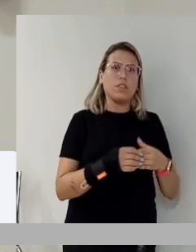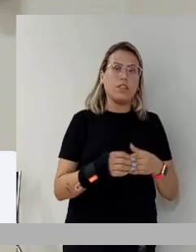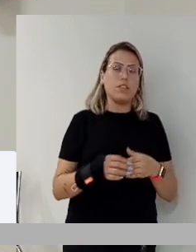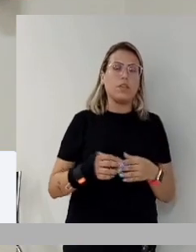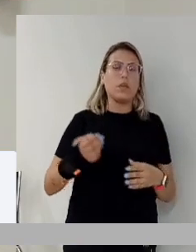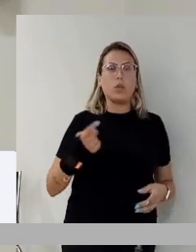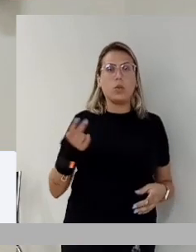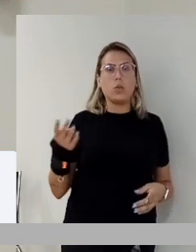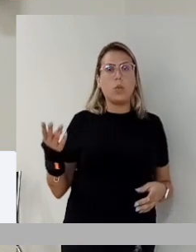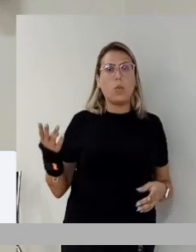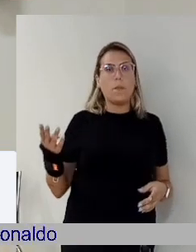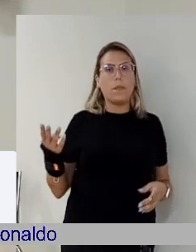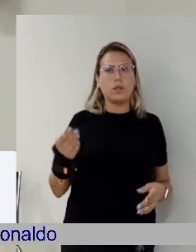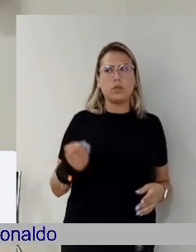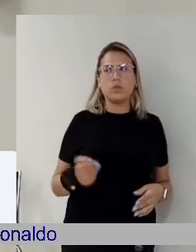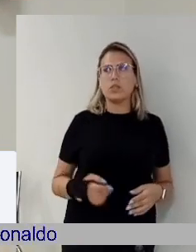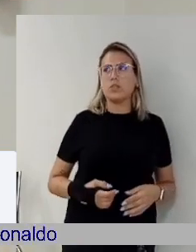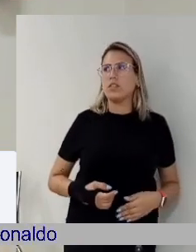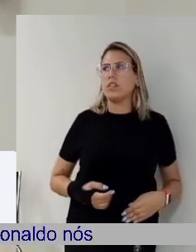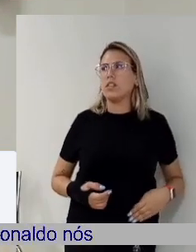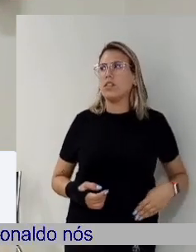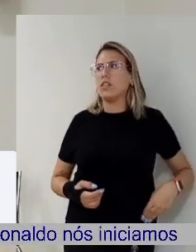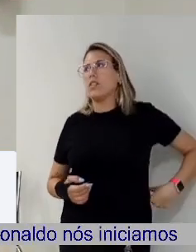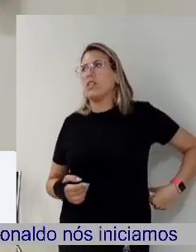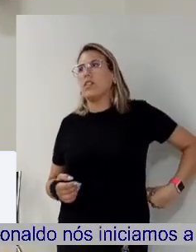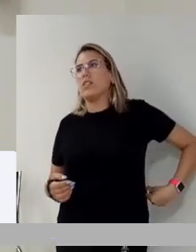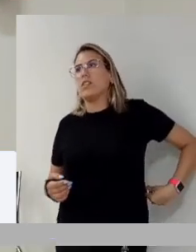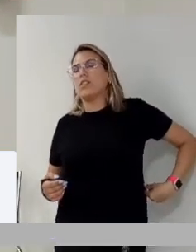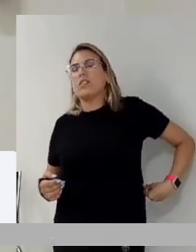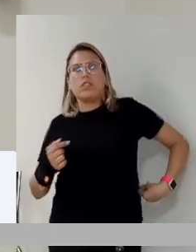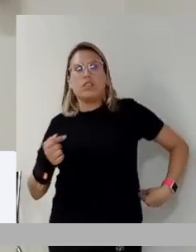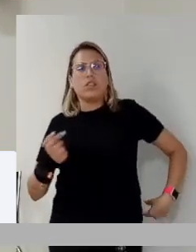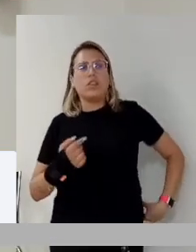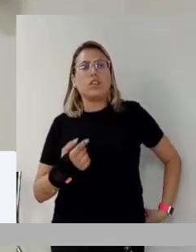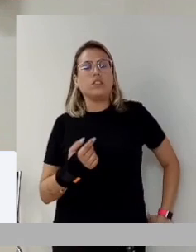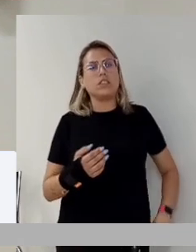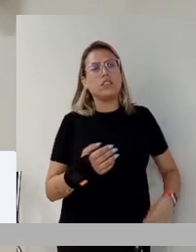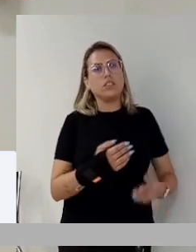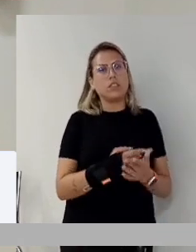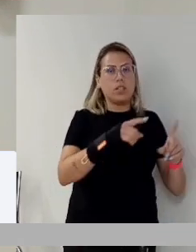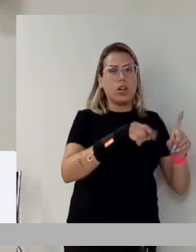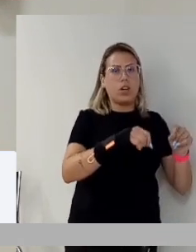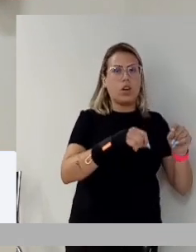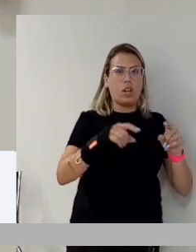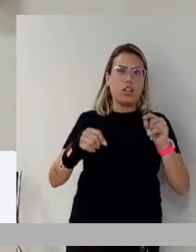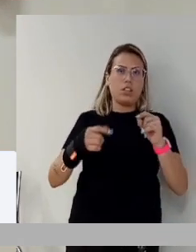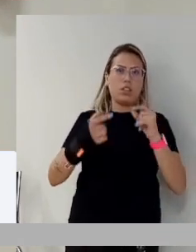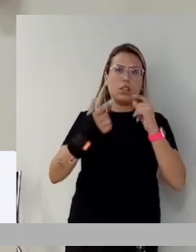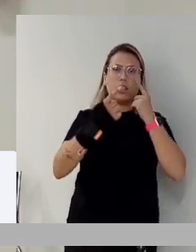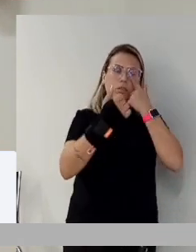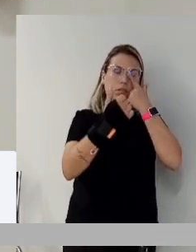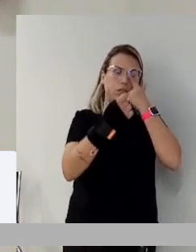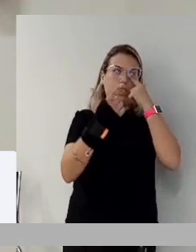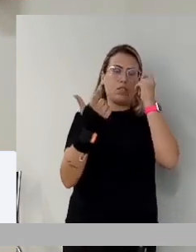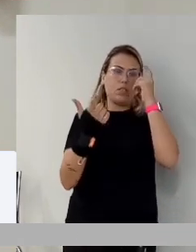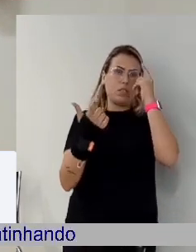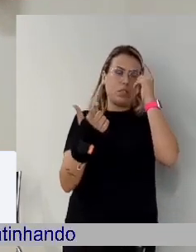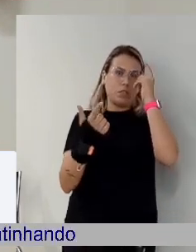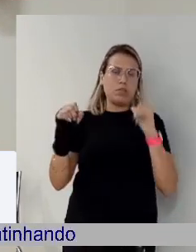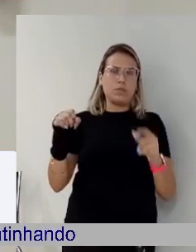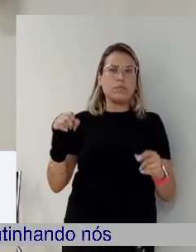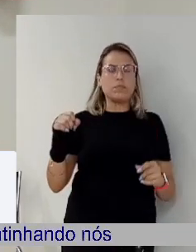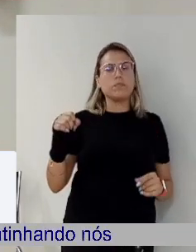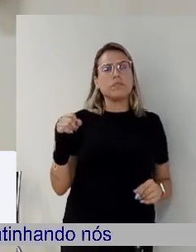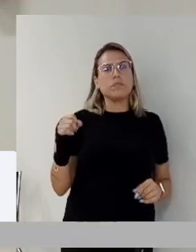Ronaldo nós iniciamos a coleta em 2018 eh nesse primeiro ano engate ano nós